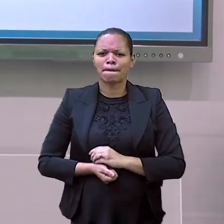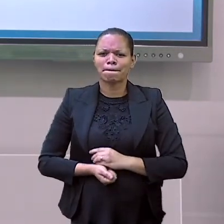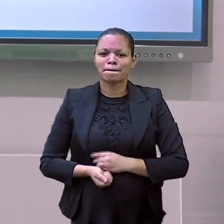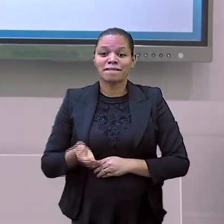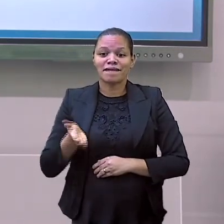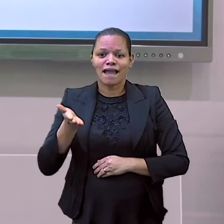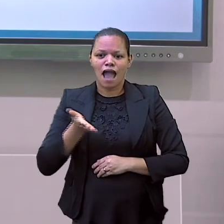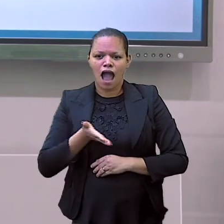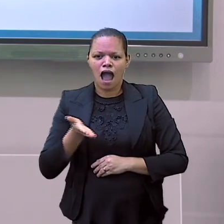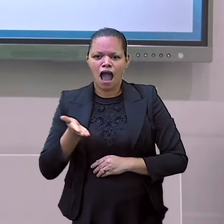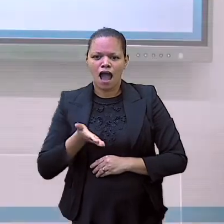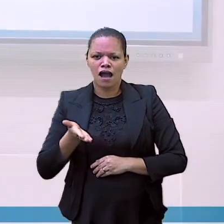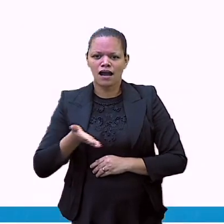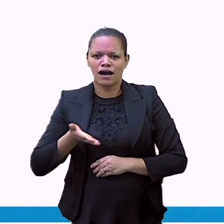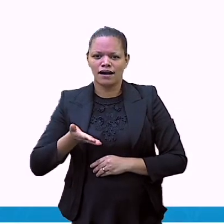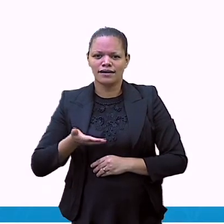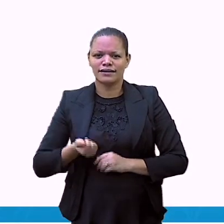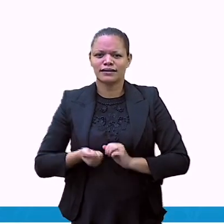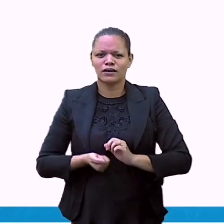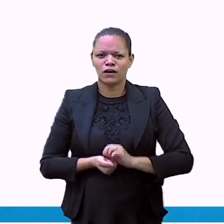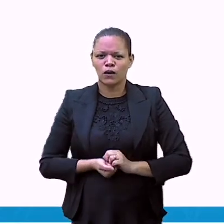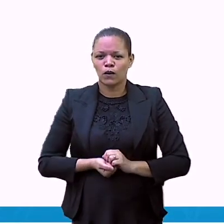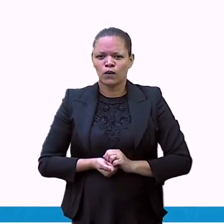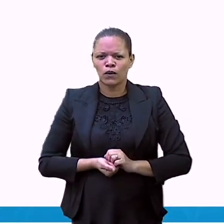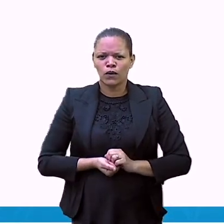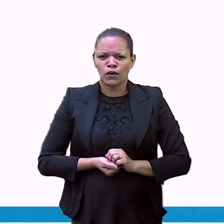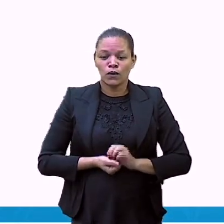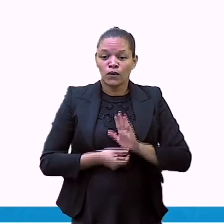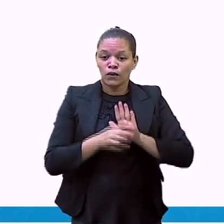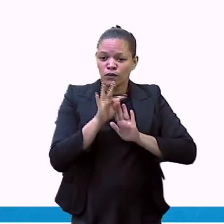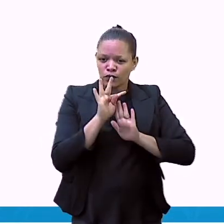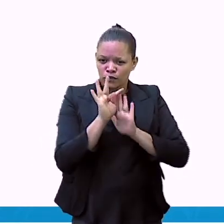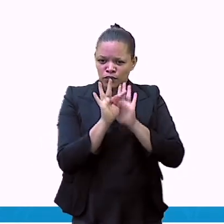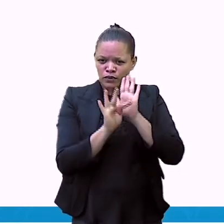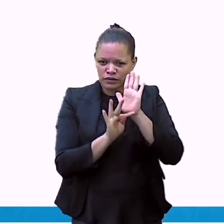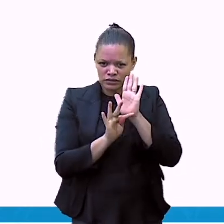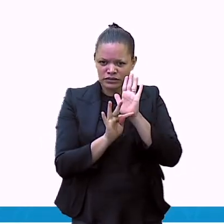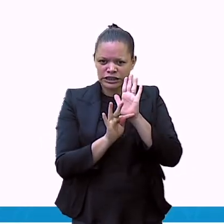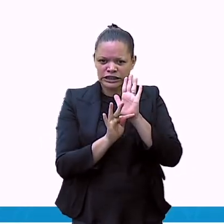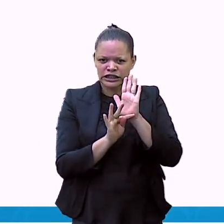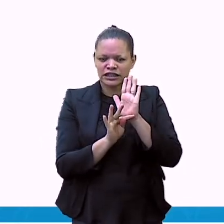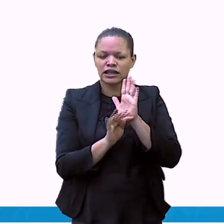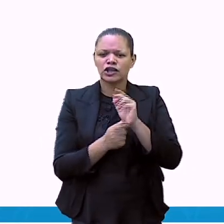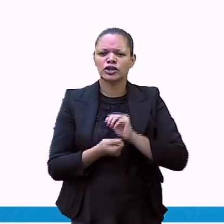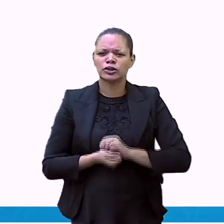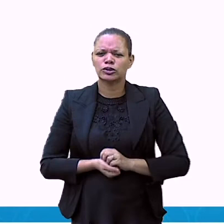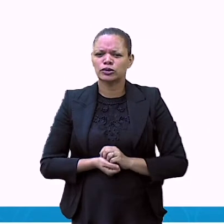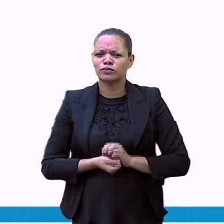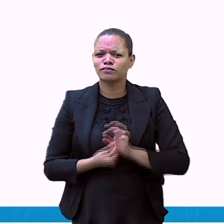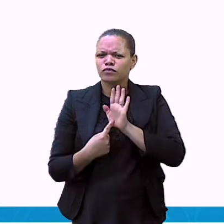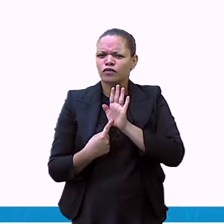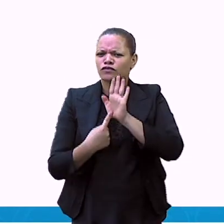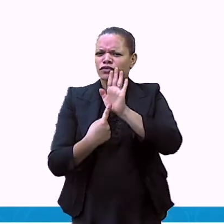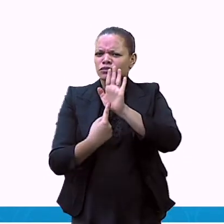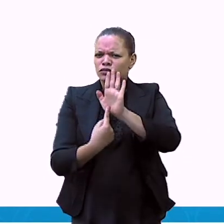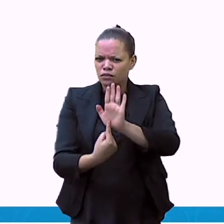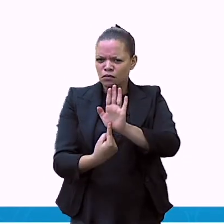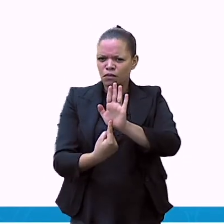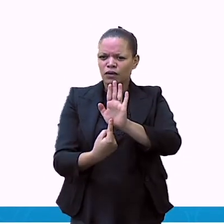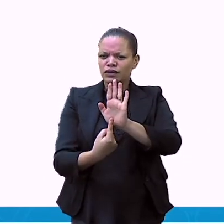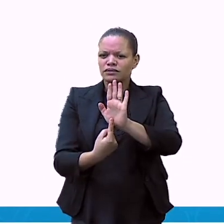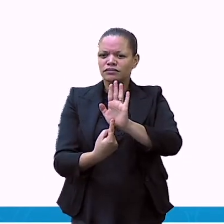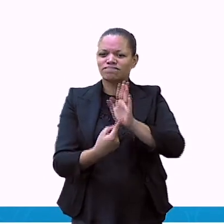atividade de número 2. Agora, voltando ao texto, circule e